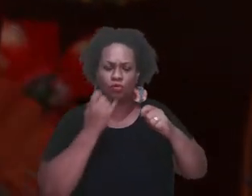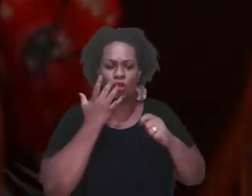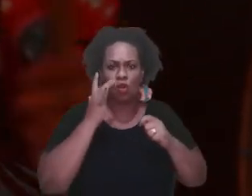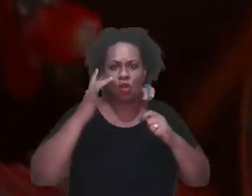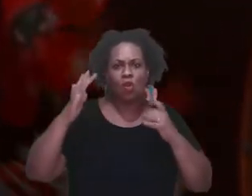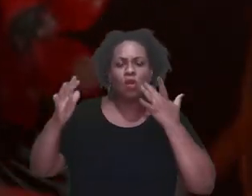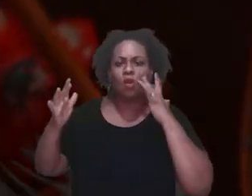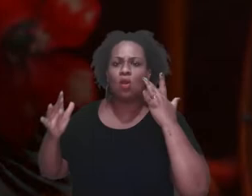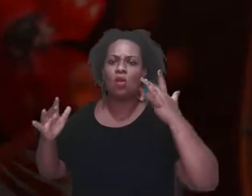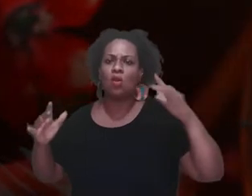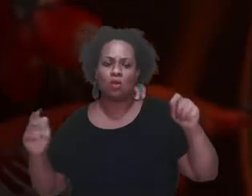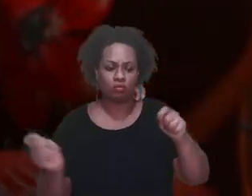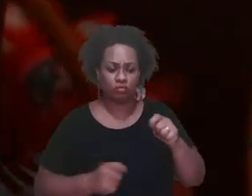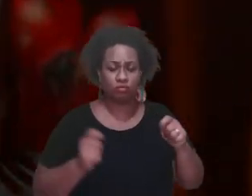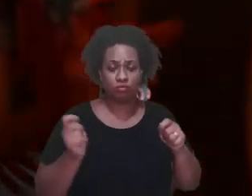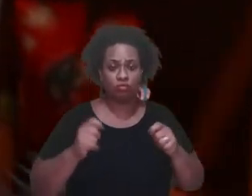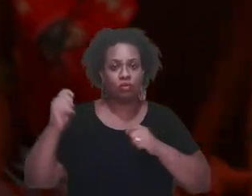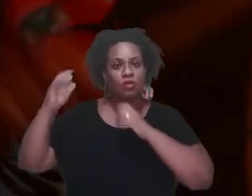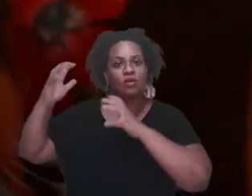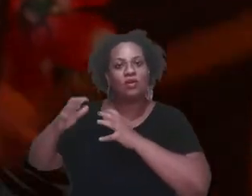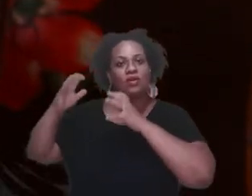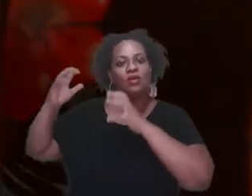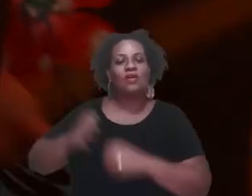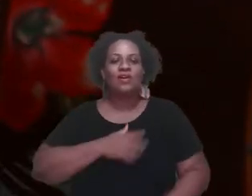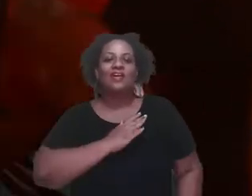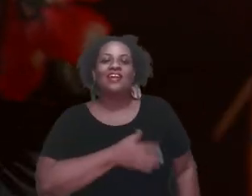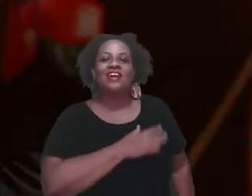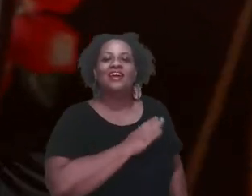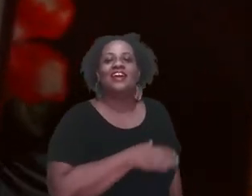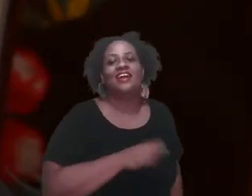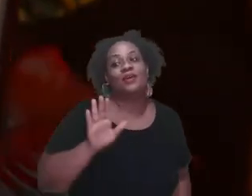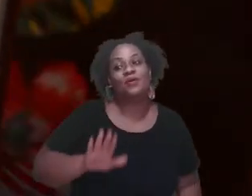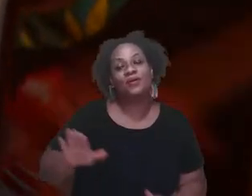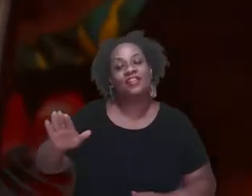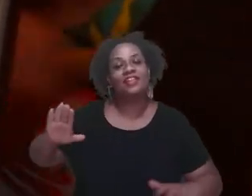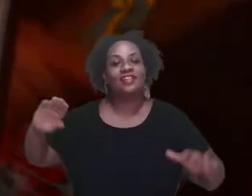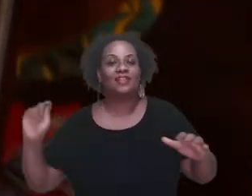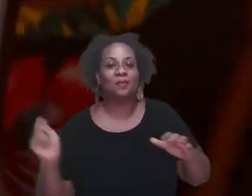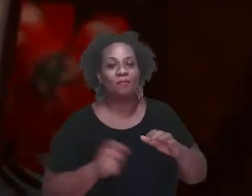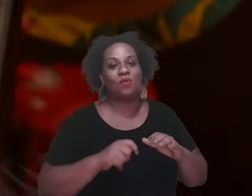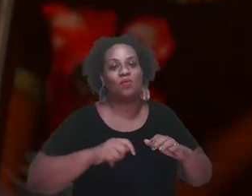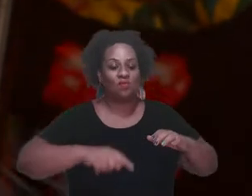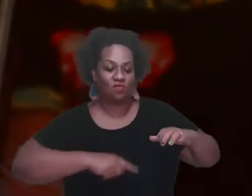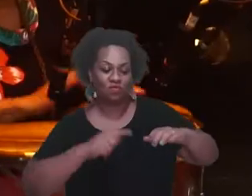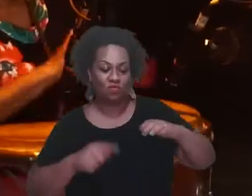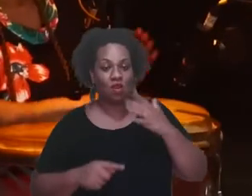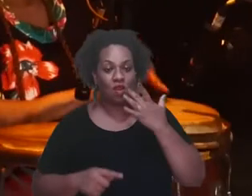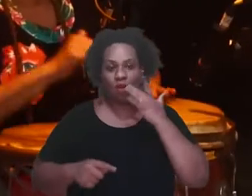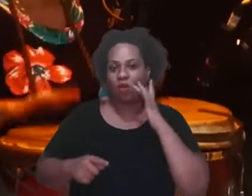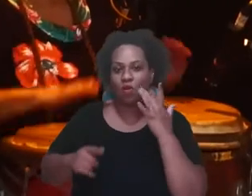bombeiro é tradição tocador por Jessy pouco na porta do coração e Alô de natureza irrompe